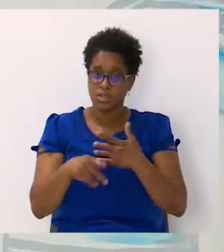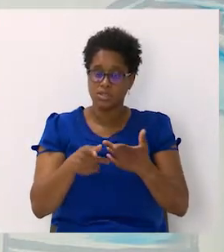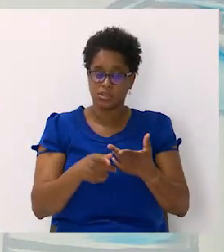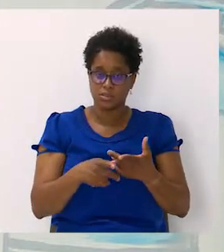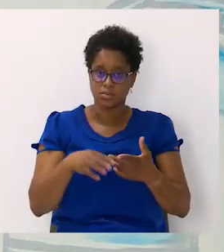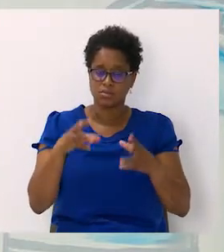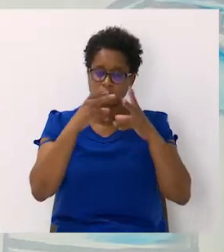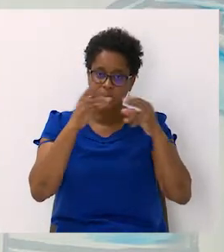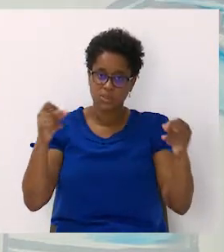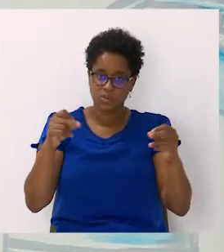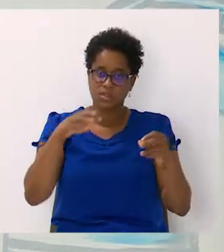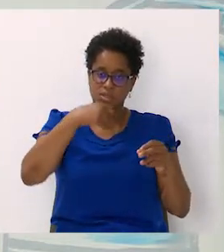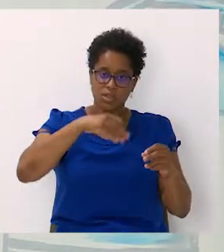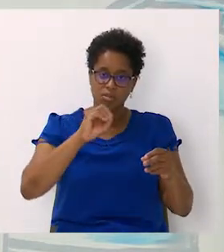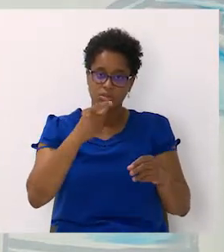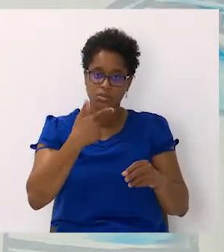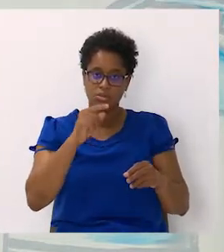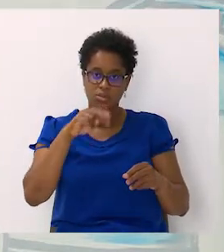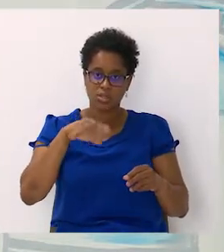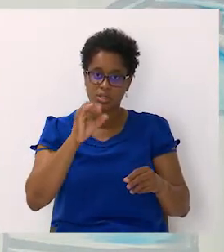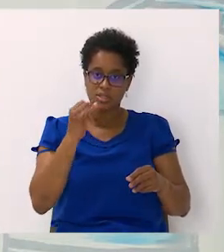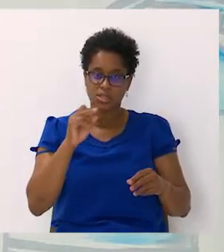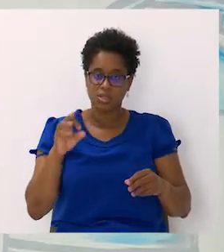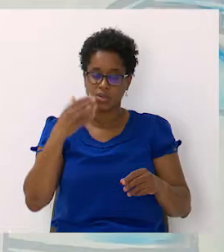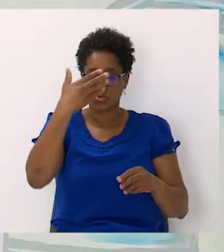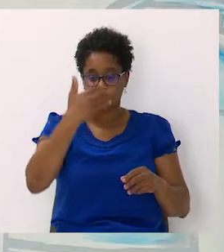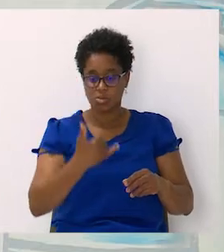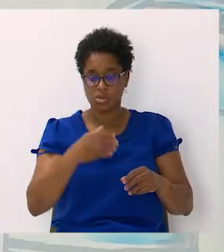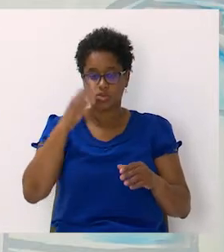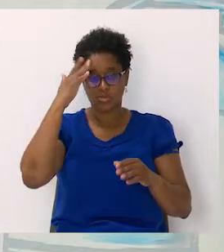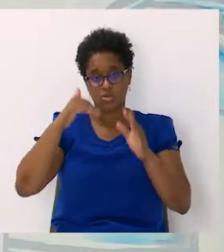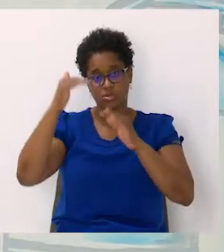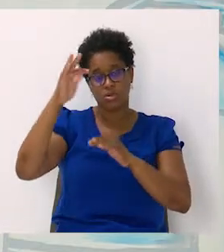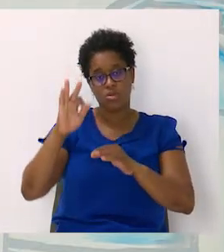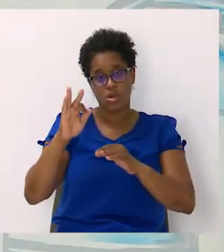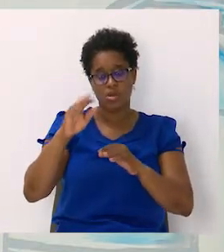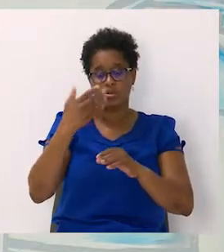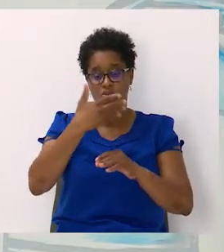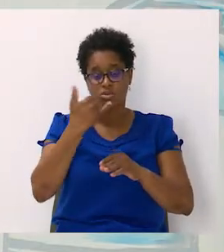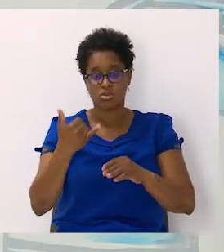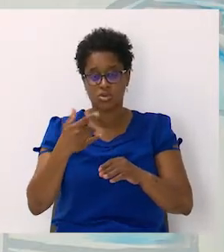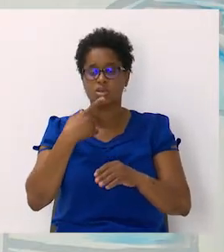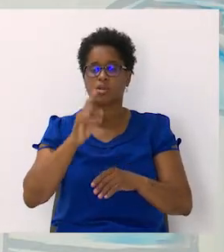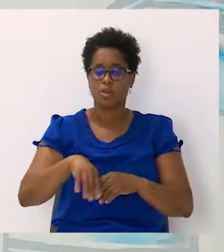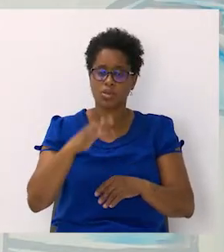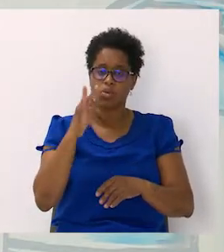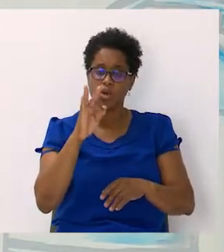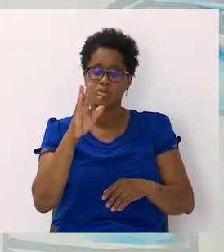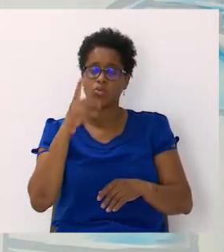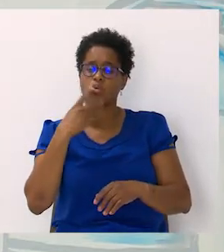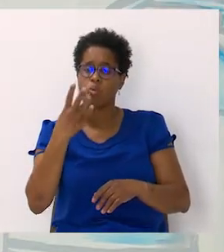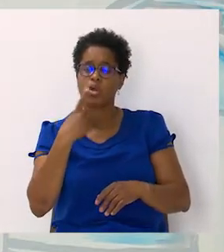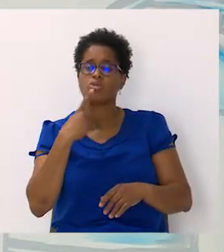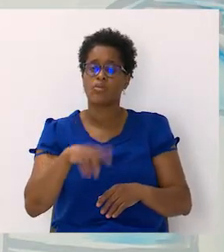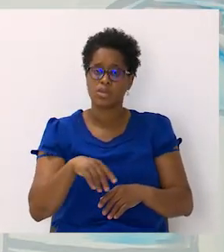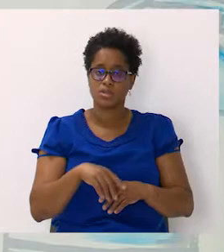Vamos aplicar a definição de potenciação. 1 sobre 2 de expoente 4, 1 sobre 2 repete 4 vezes.